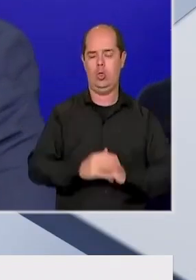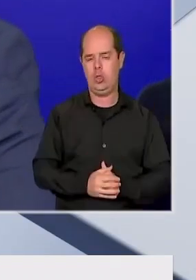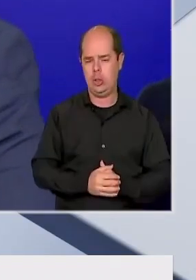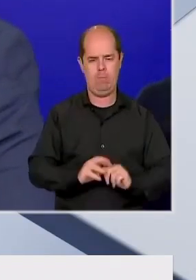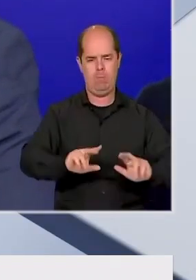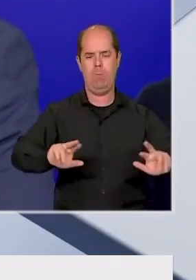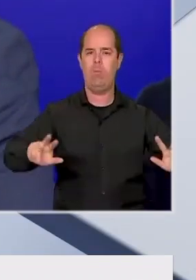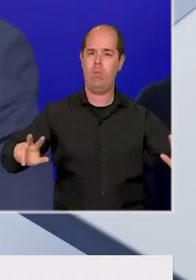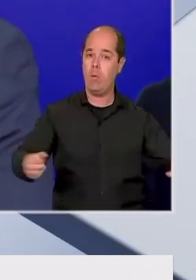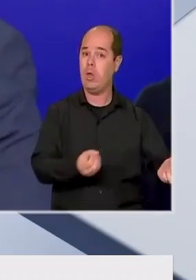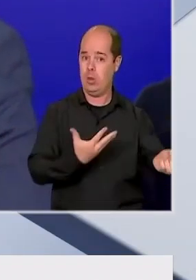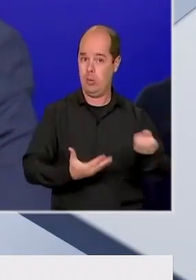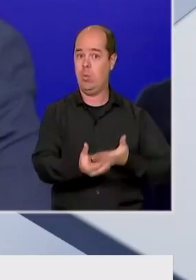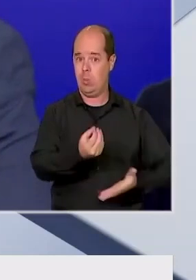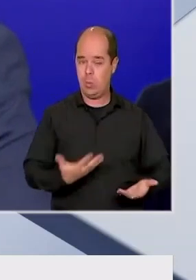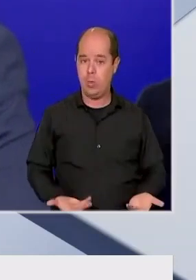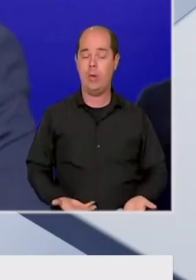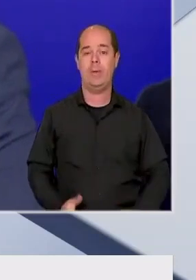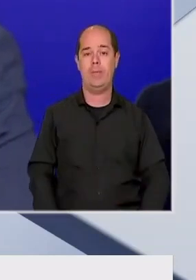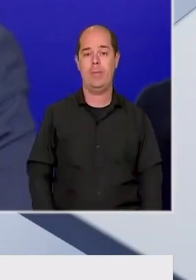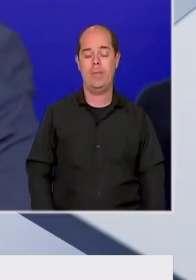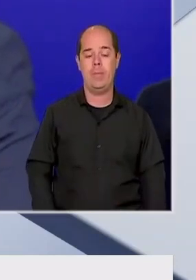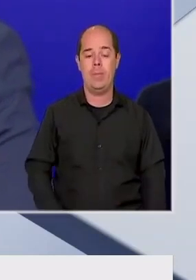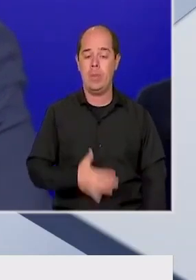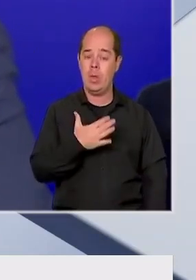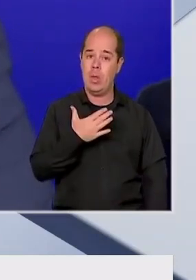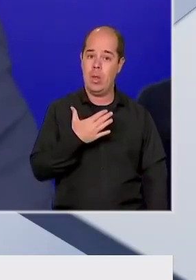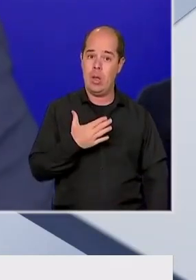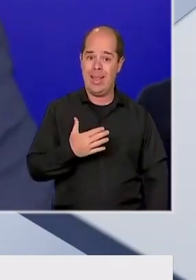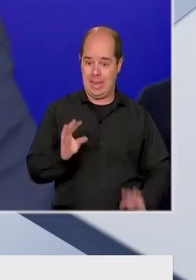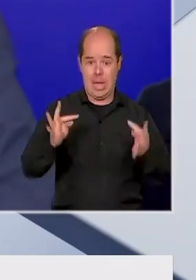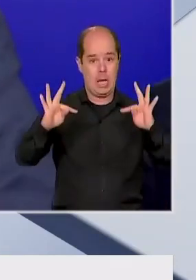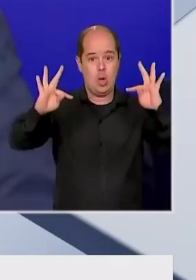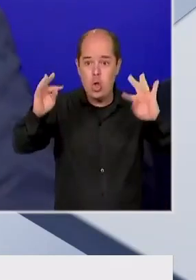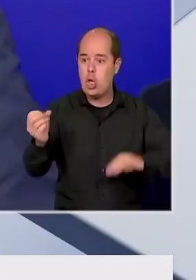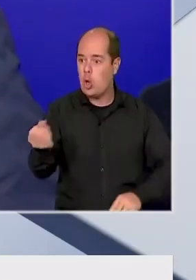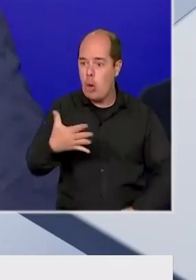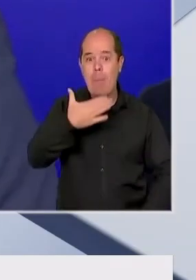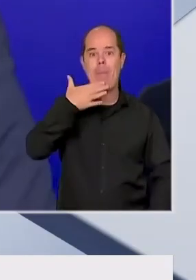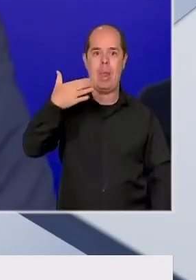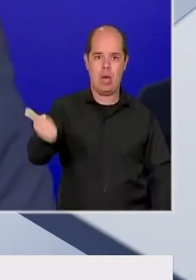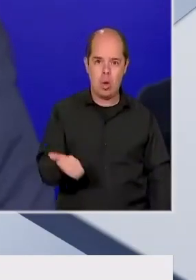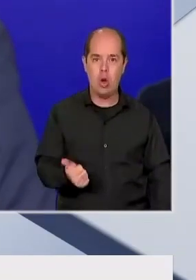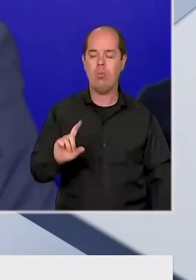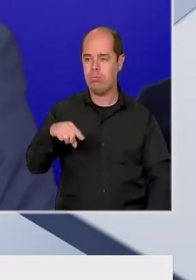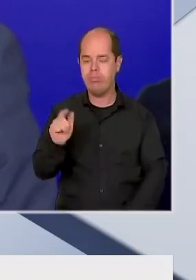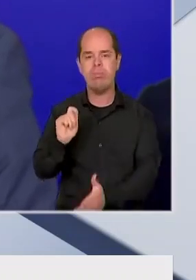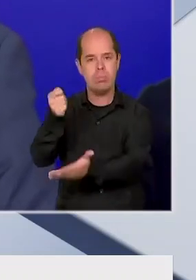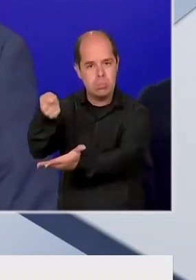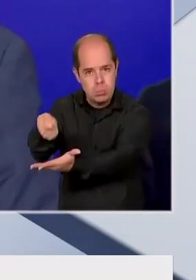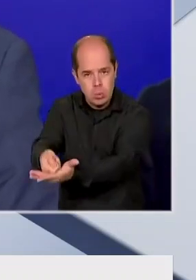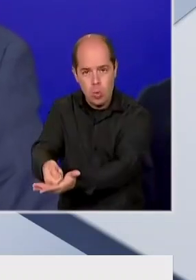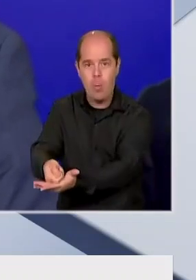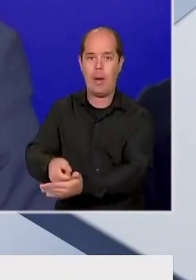aquele congresso lá da Amazônia em Belém um dos um dos Tópicos um dos temas tratados